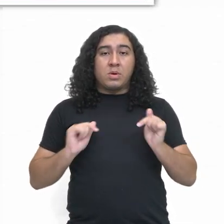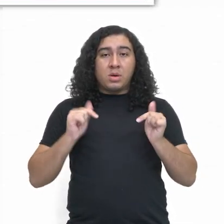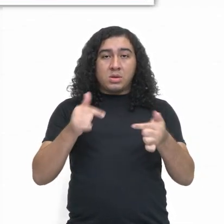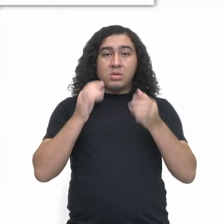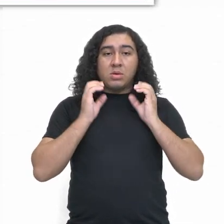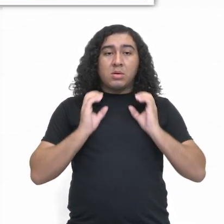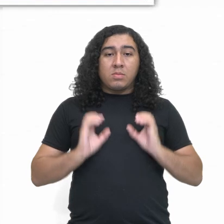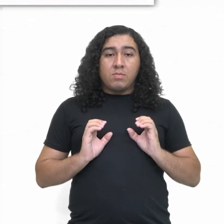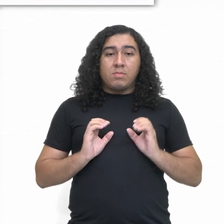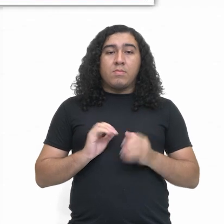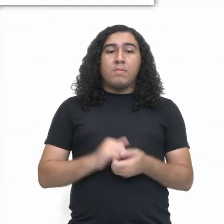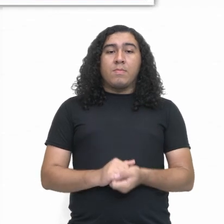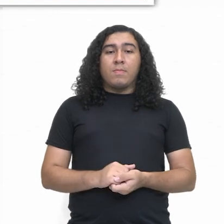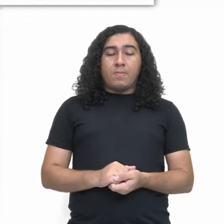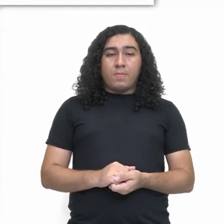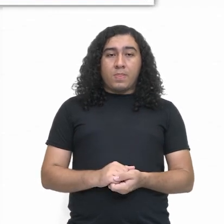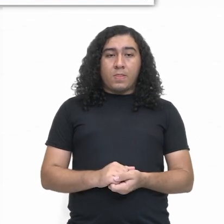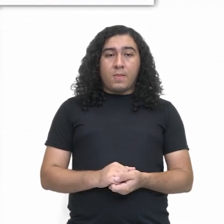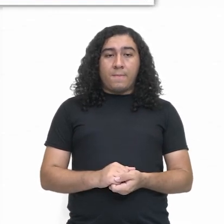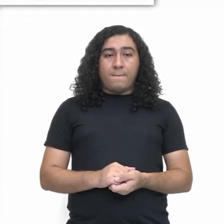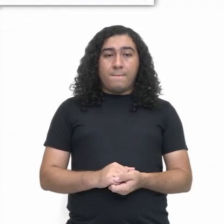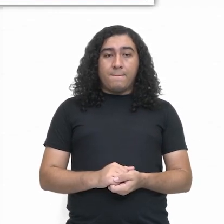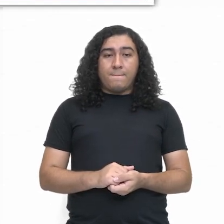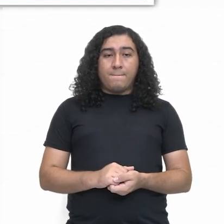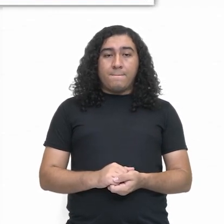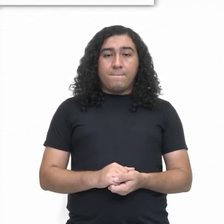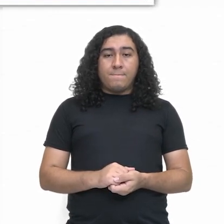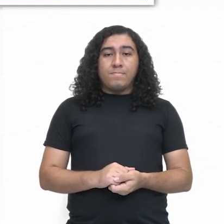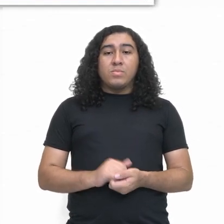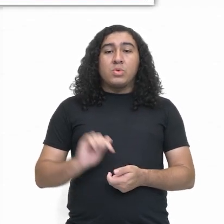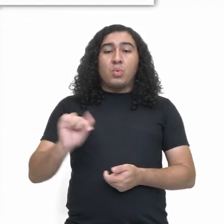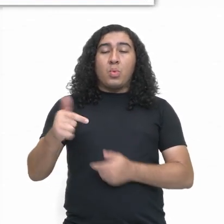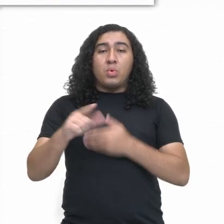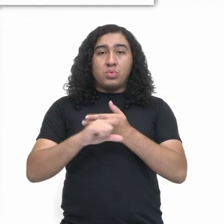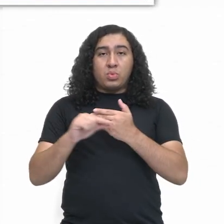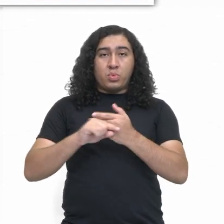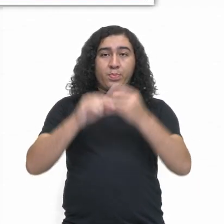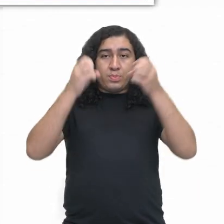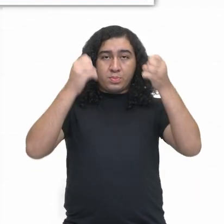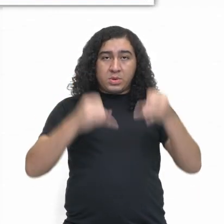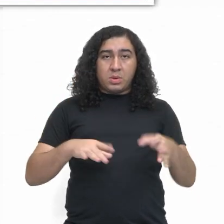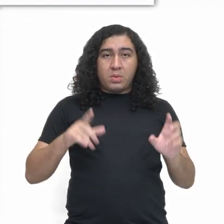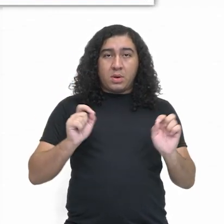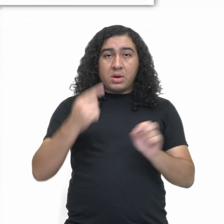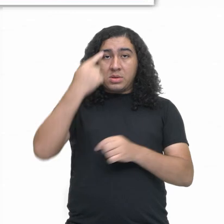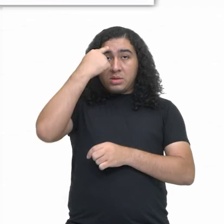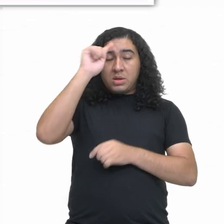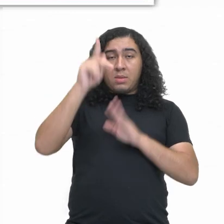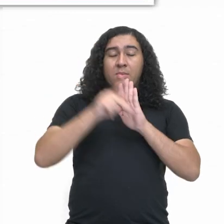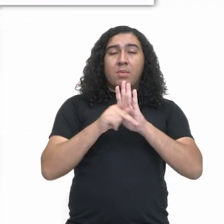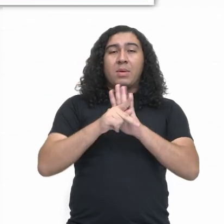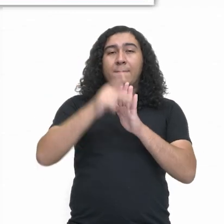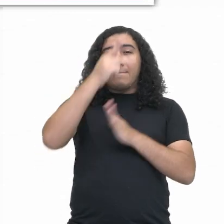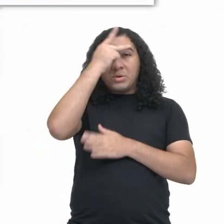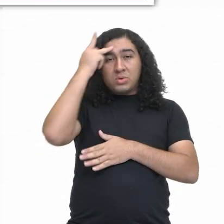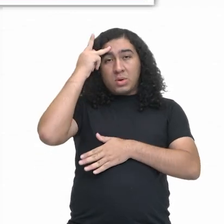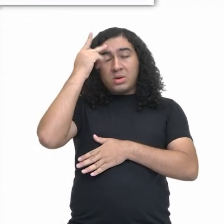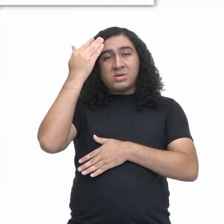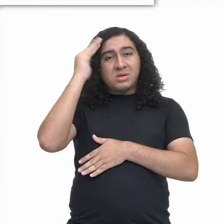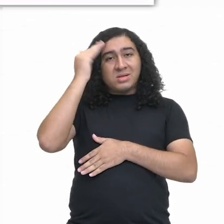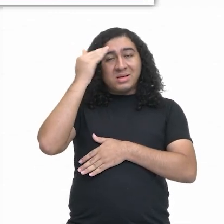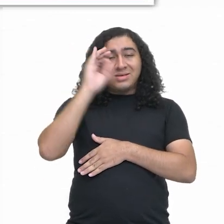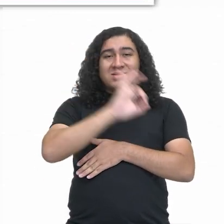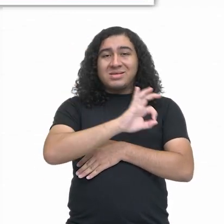da cidadania. Bertold Brecht, ele falava para nós o seguinte, ele traz para nós a ideia do analfabeto político, não